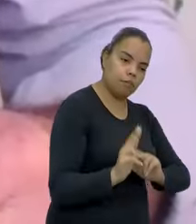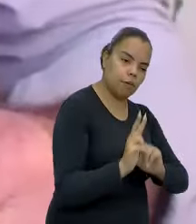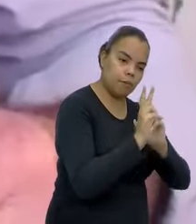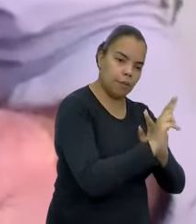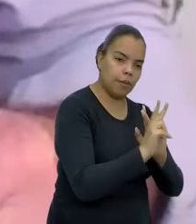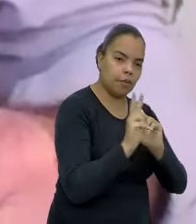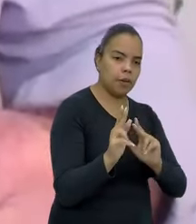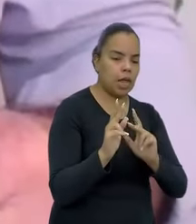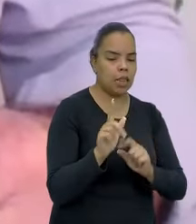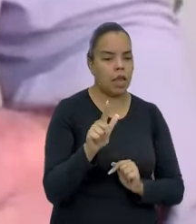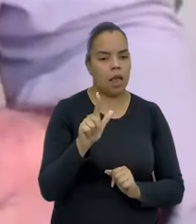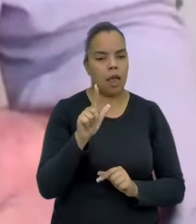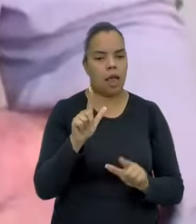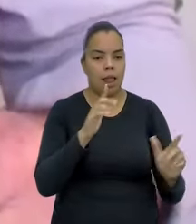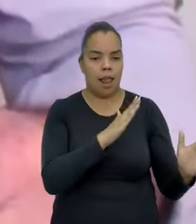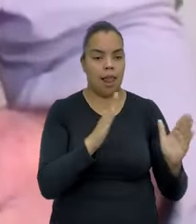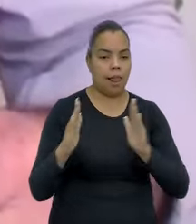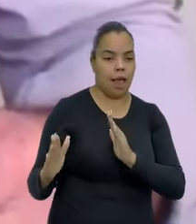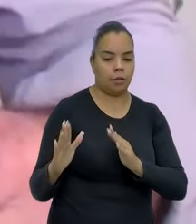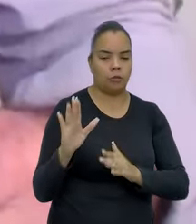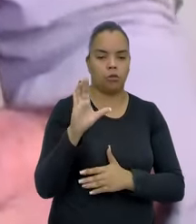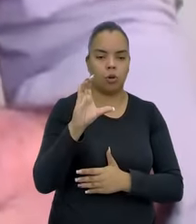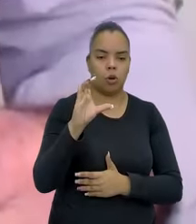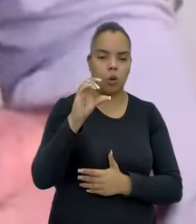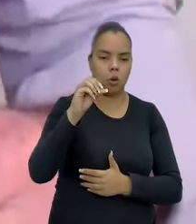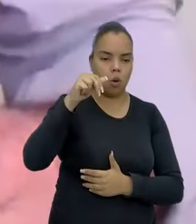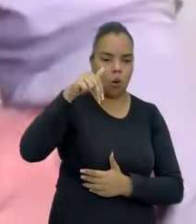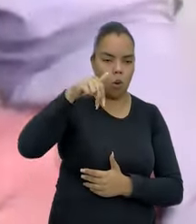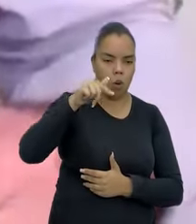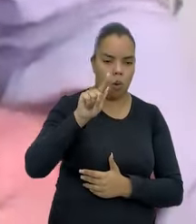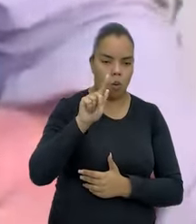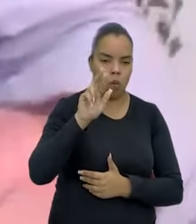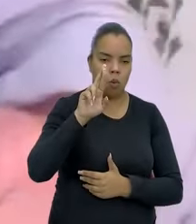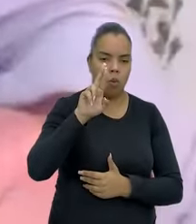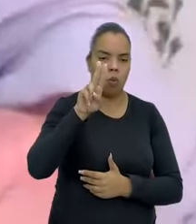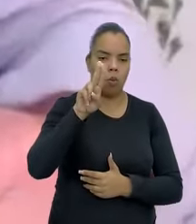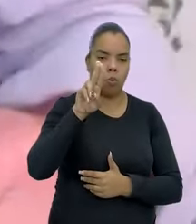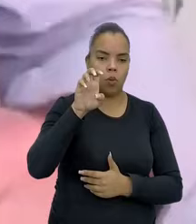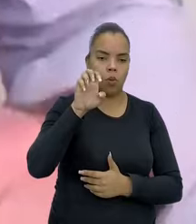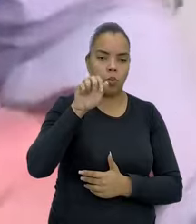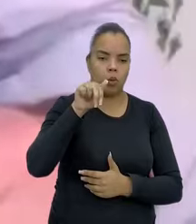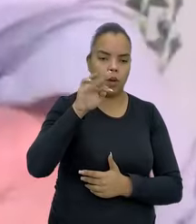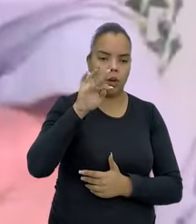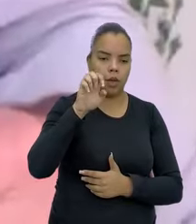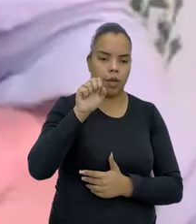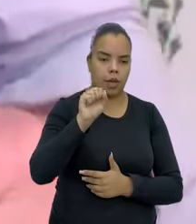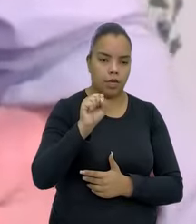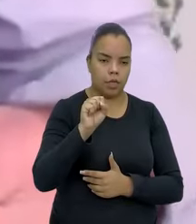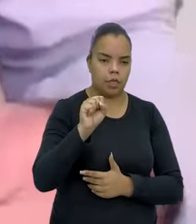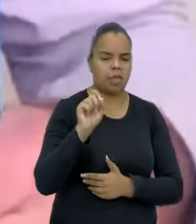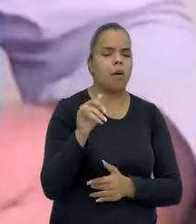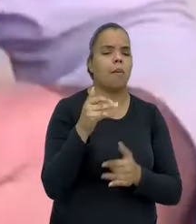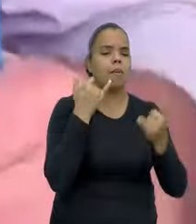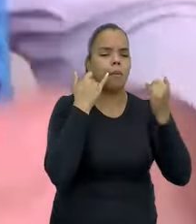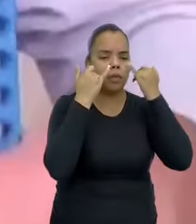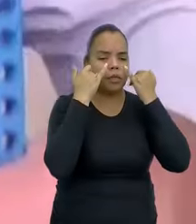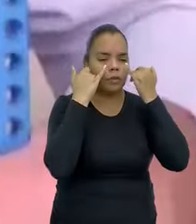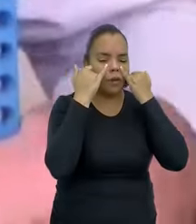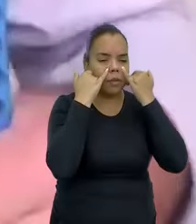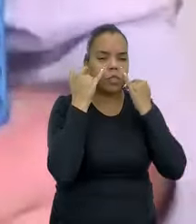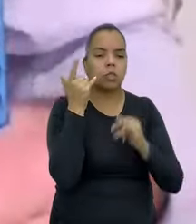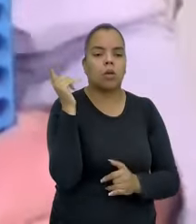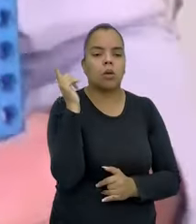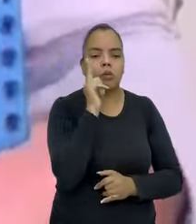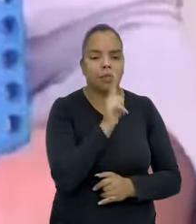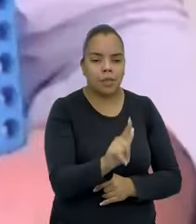lados congruentes não podemos chamar de iguais tá então são os detalhes o que eu só passando algumas informações que a